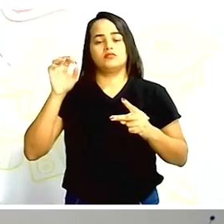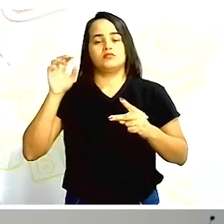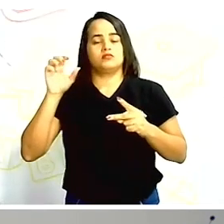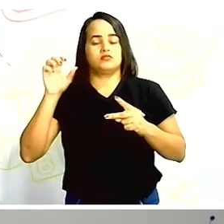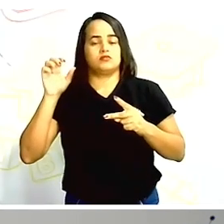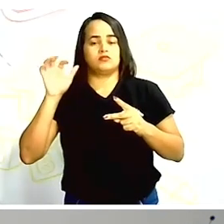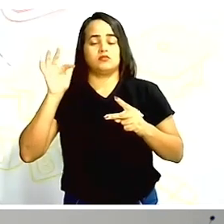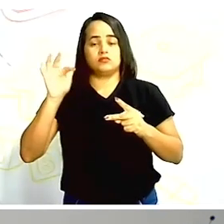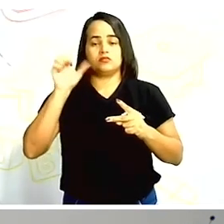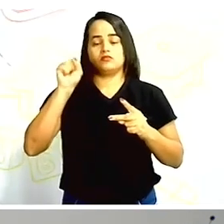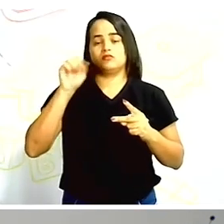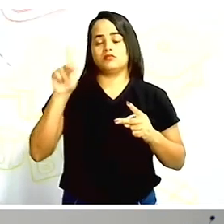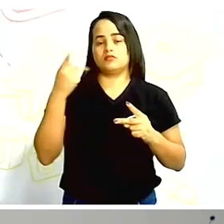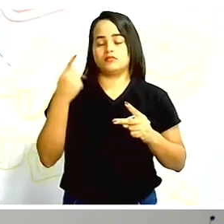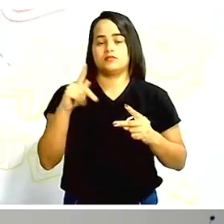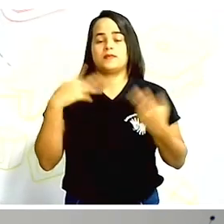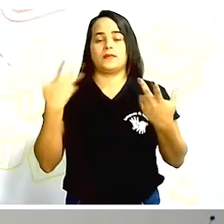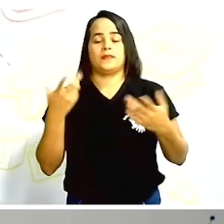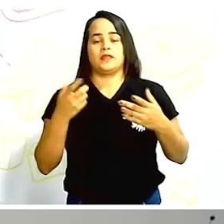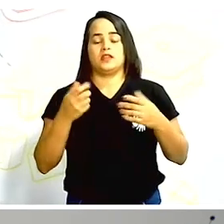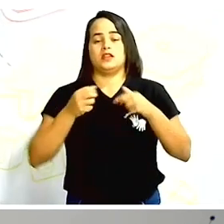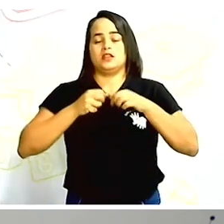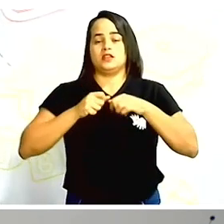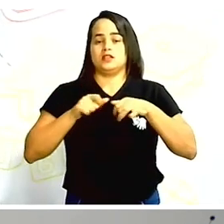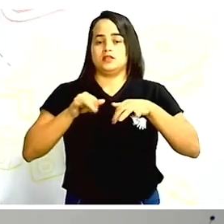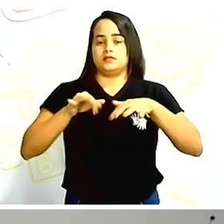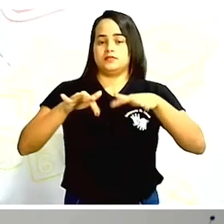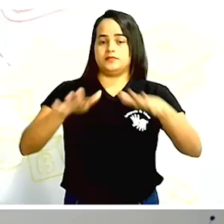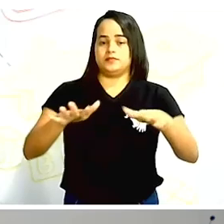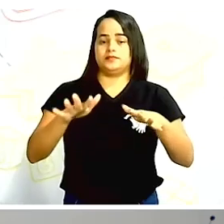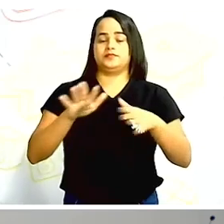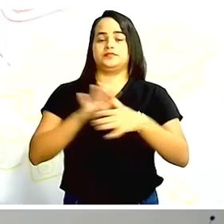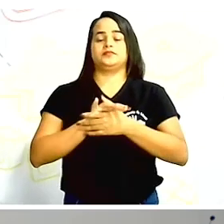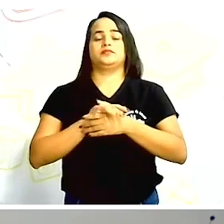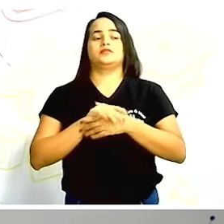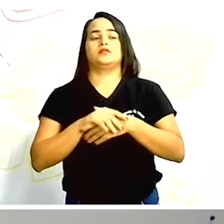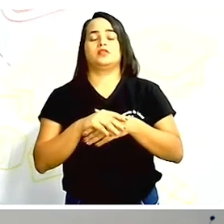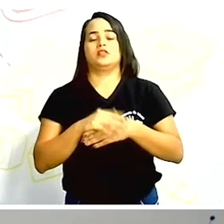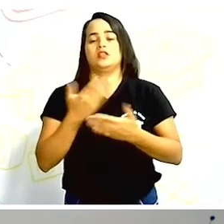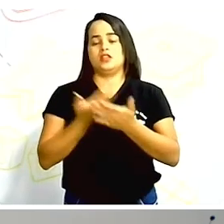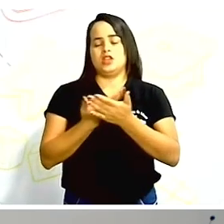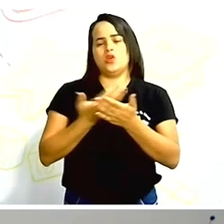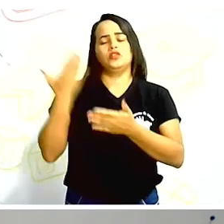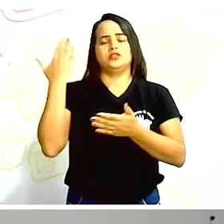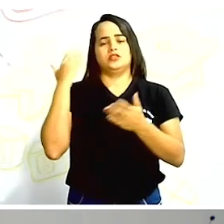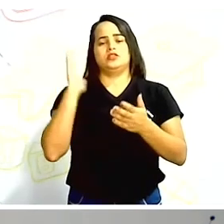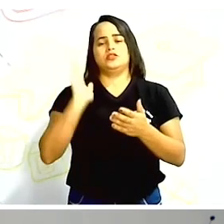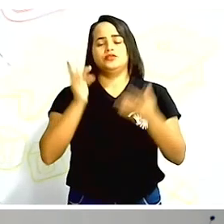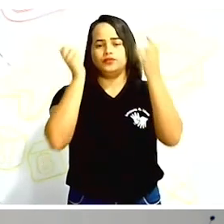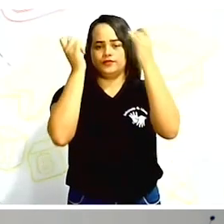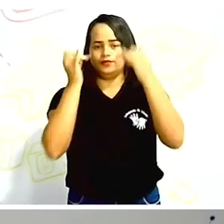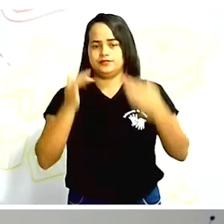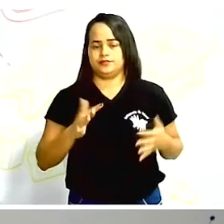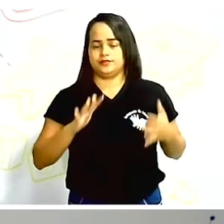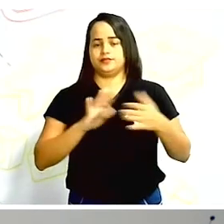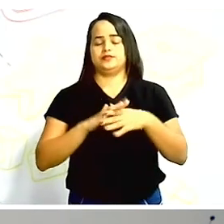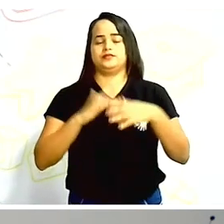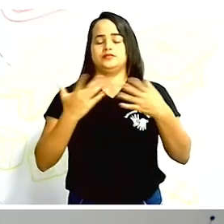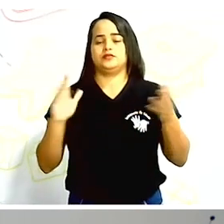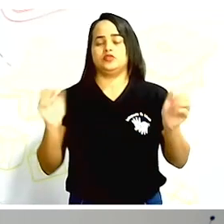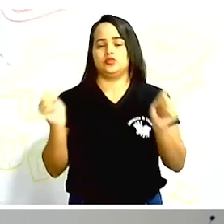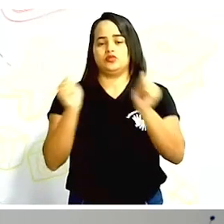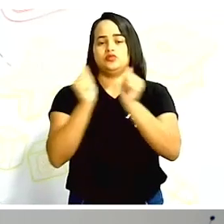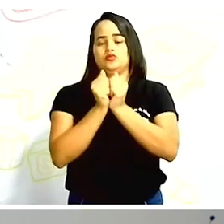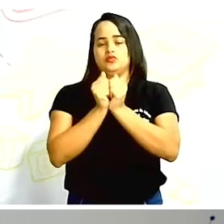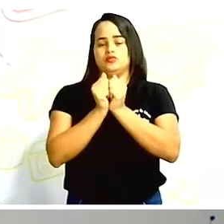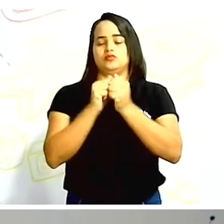ser liberados pela hipófise, lembra que eu falei sobre a glândula hipófise em aulas anteriores? Pronto, essa glândula, junto com esses hormônios,